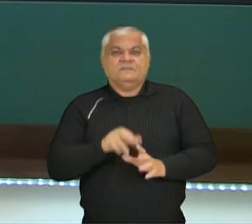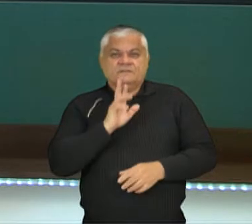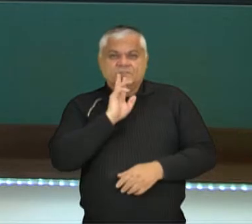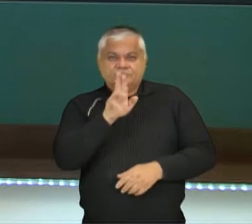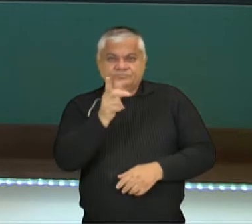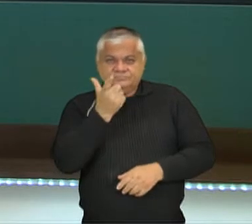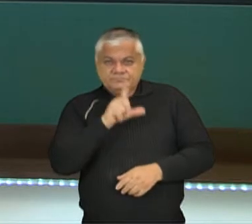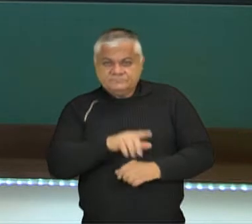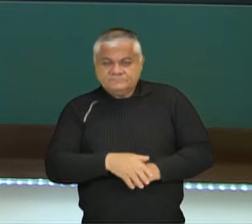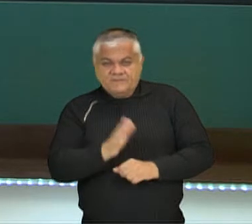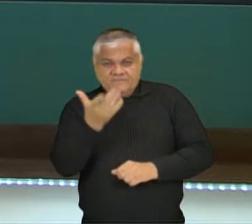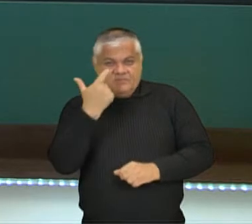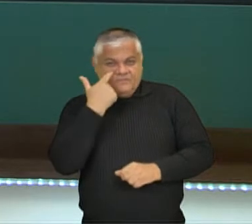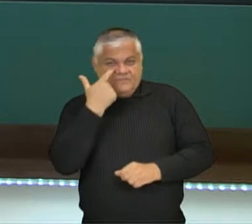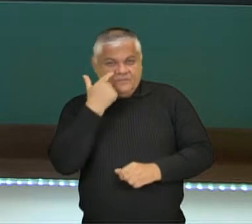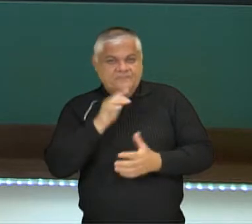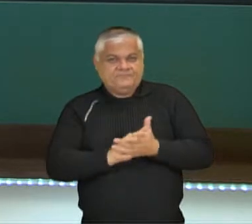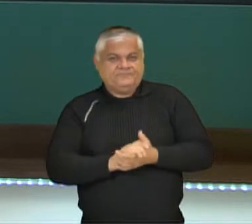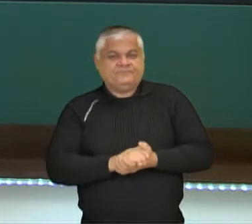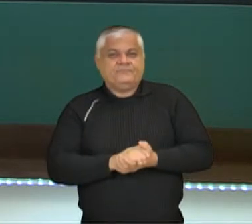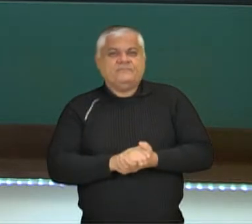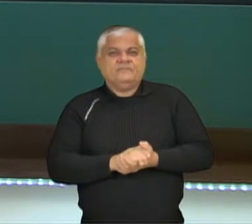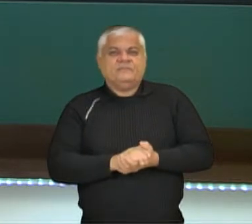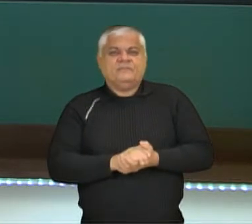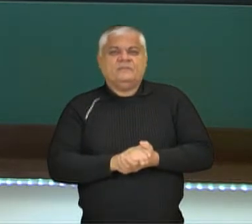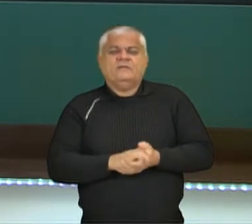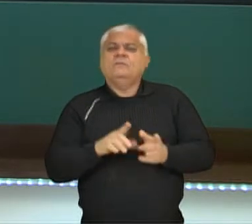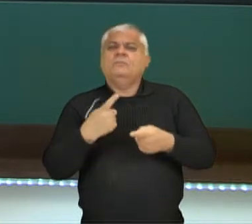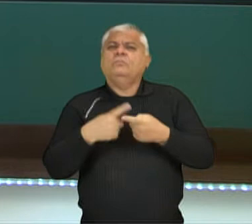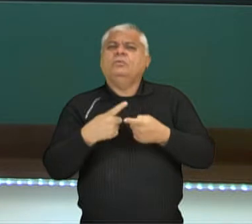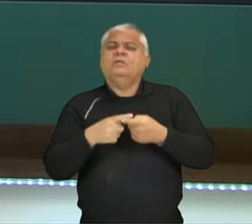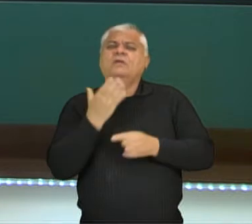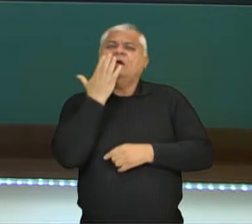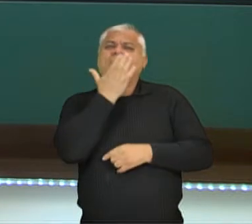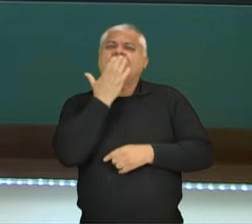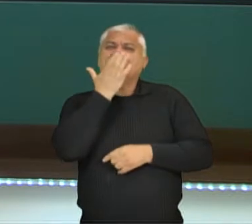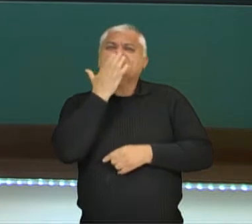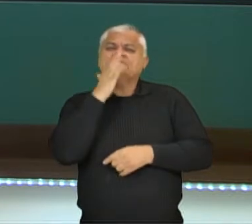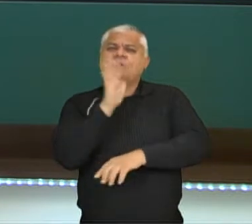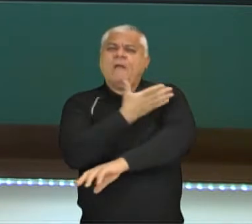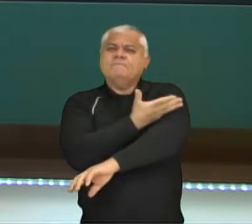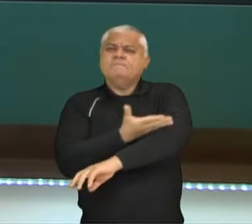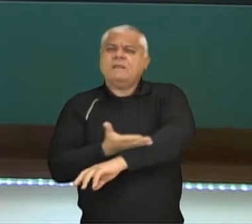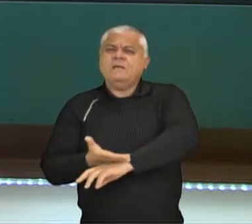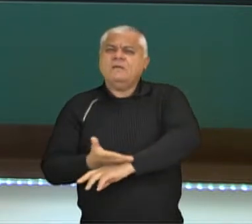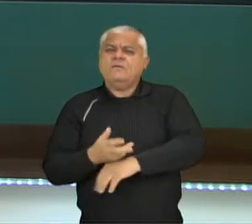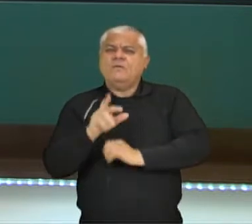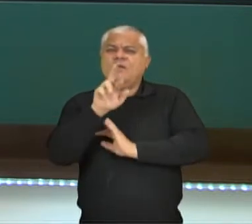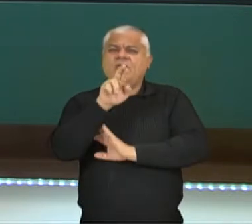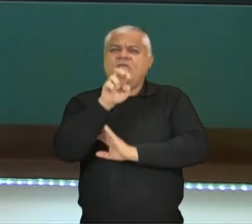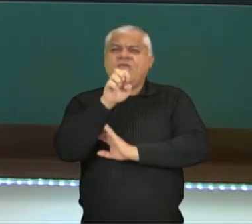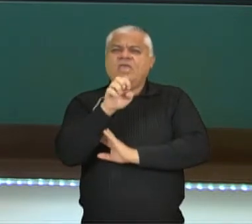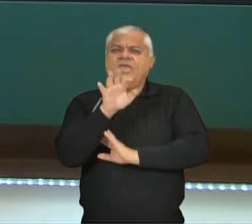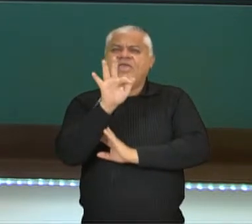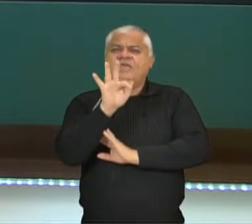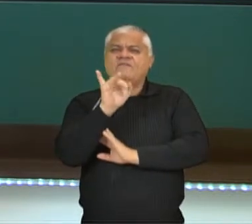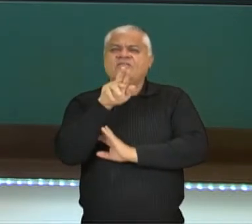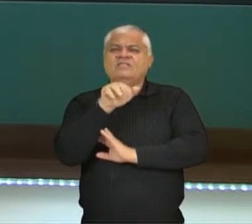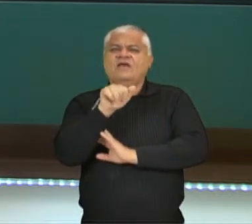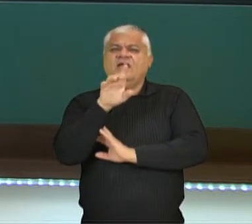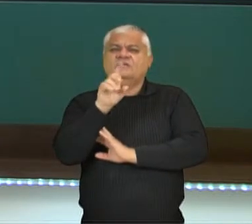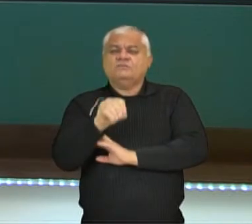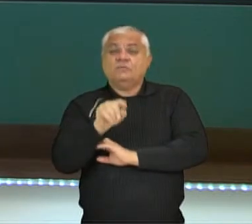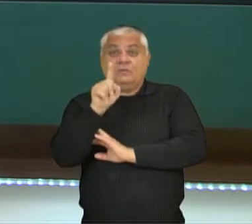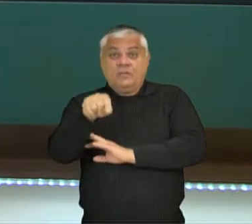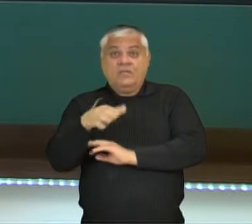Respondeu? Vamos lá então dar uma conferida? Por que o açúcar refinado não é o mais indicado para o consumo? O